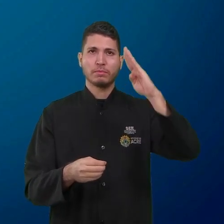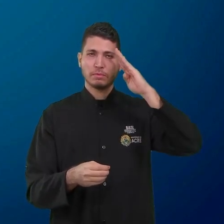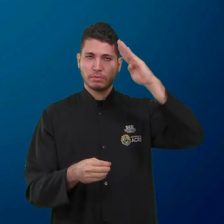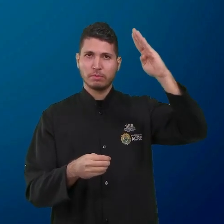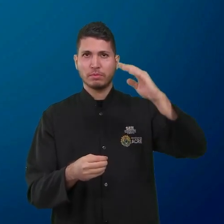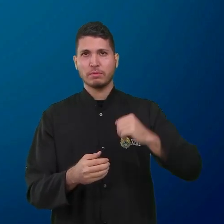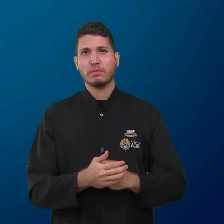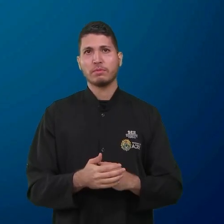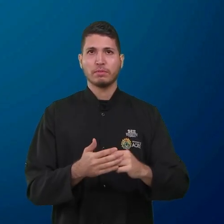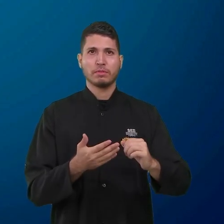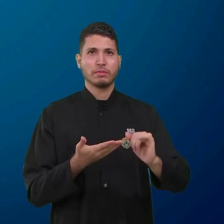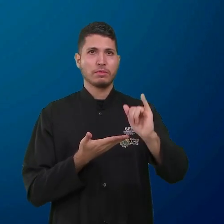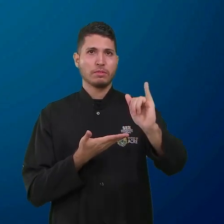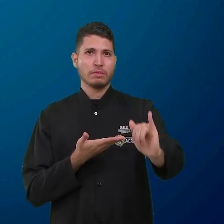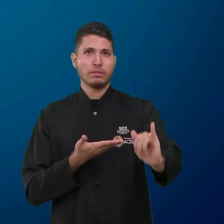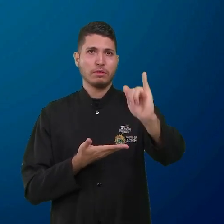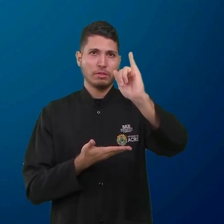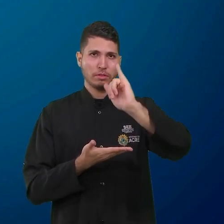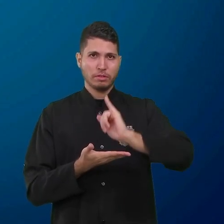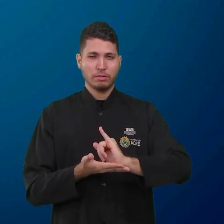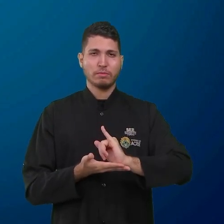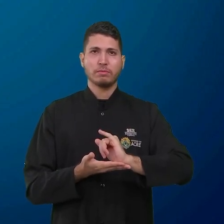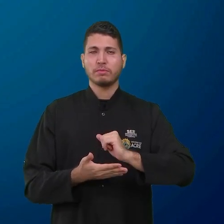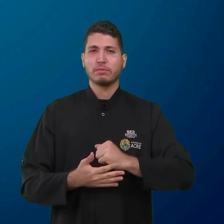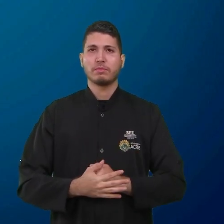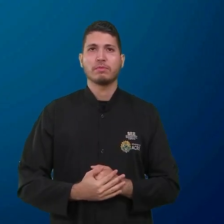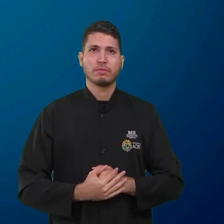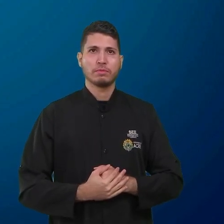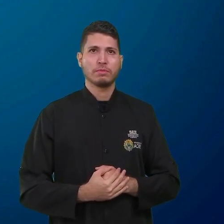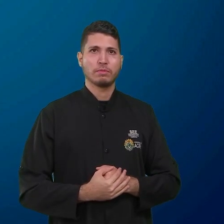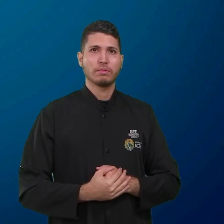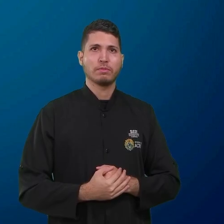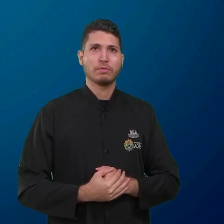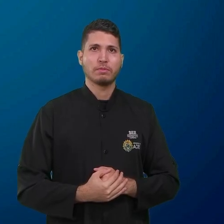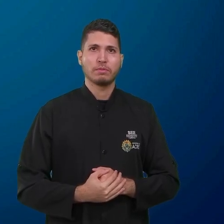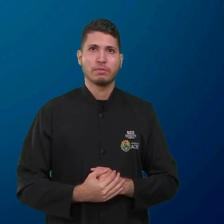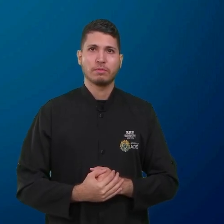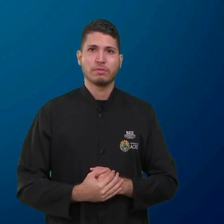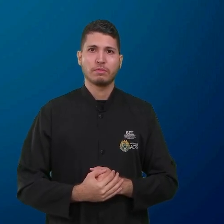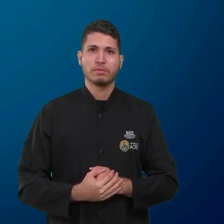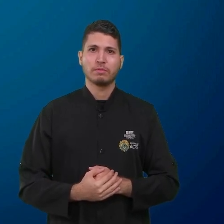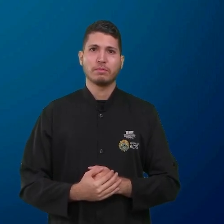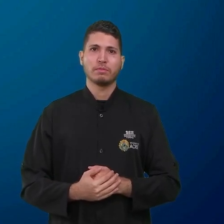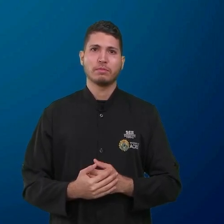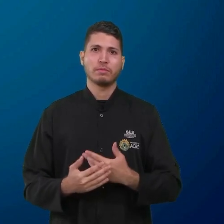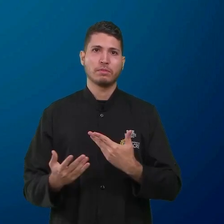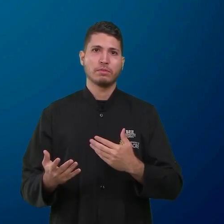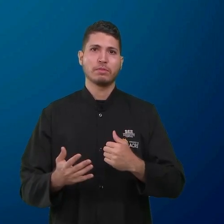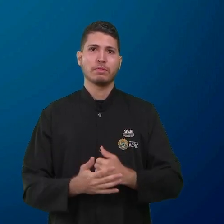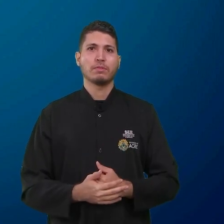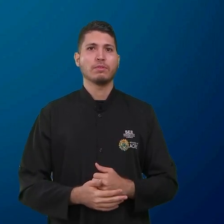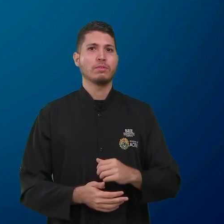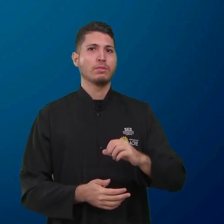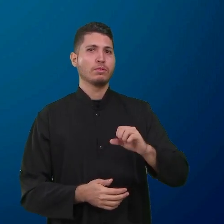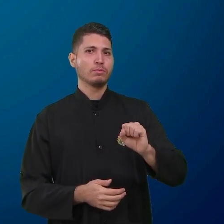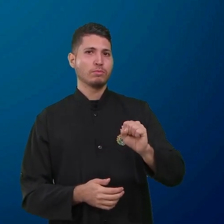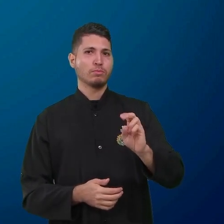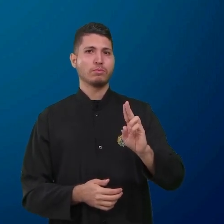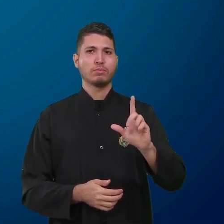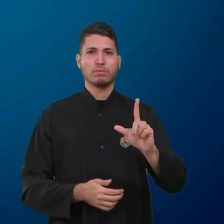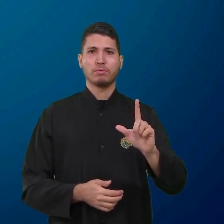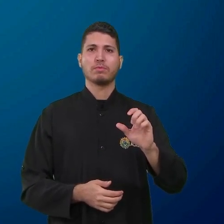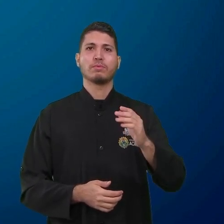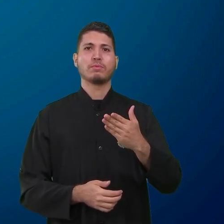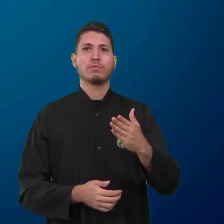das importações. E a gente também tem a questão da cooperação Sul e Sul, que é justamente uma cooperação feita